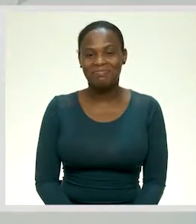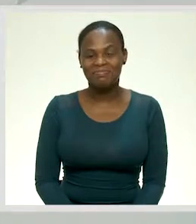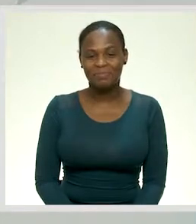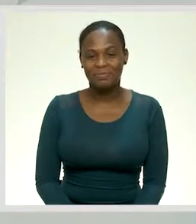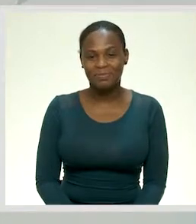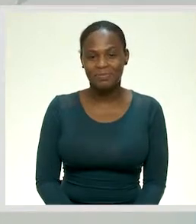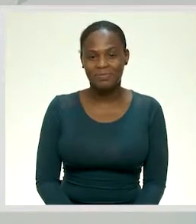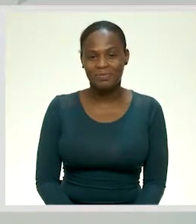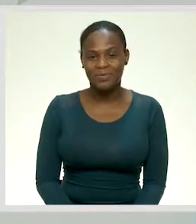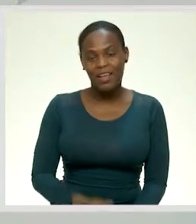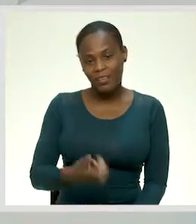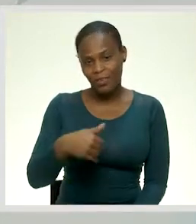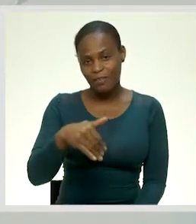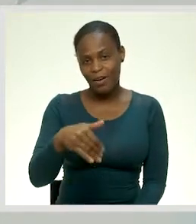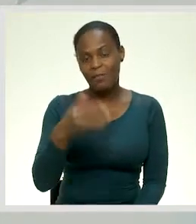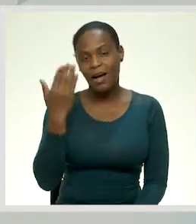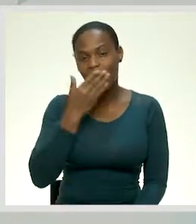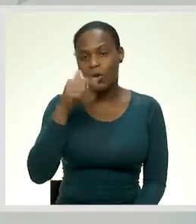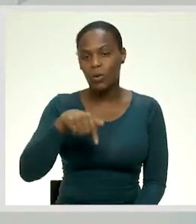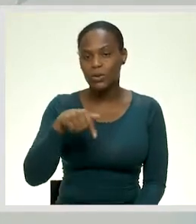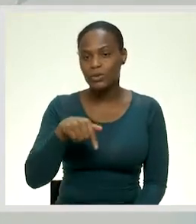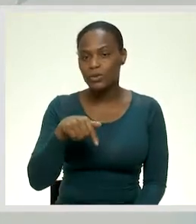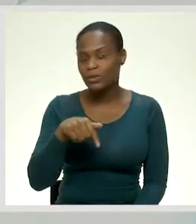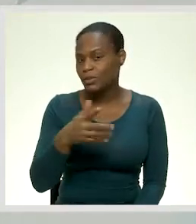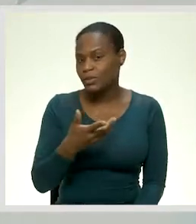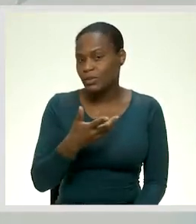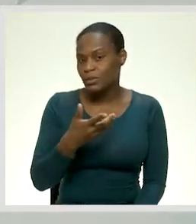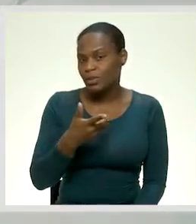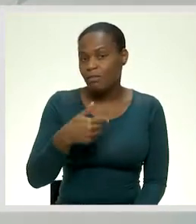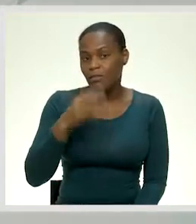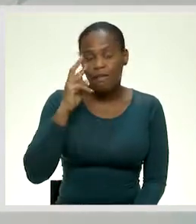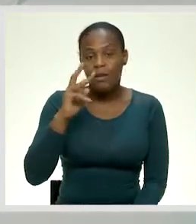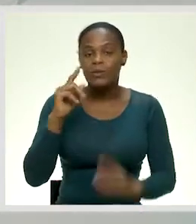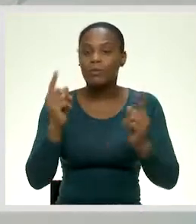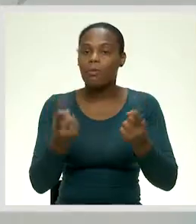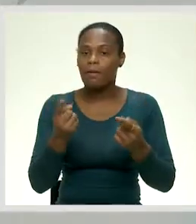Vamos para a nossa aula de hoje. Vamos ver o sumário.